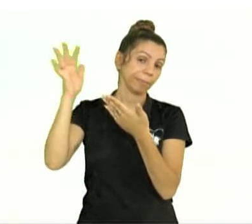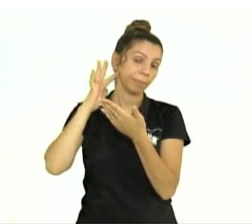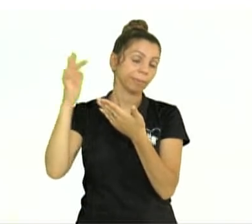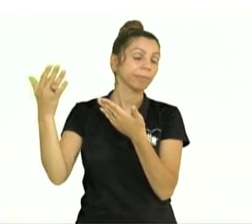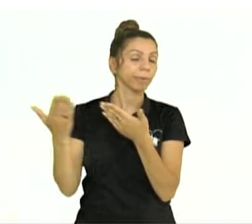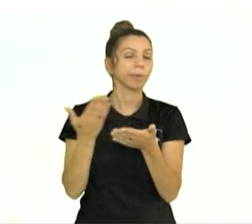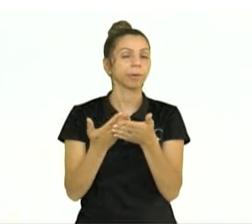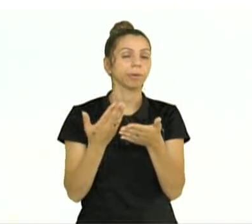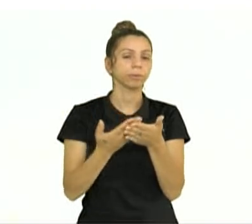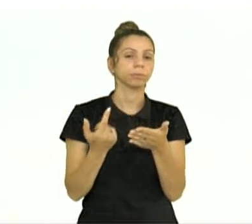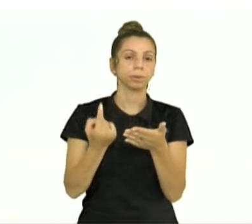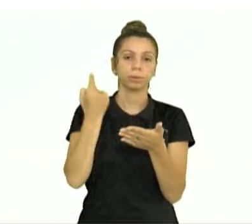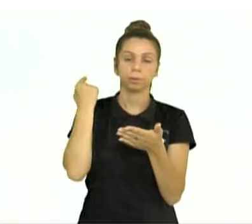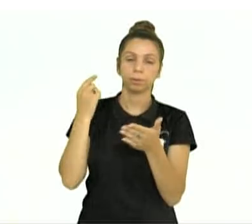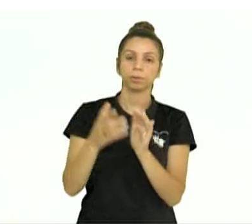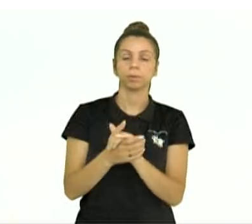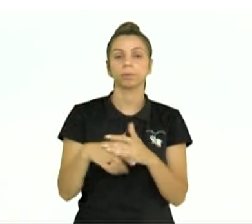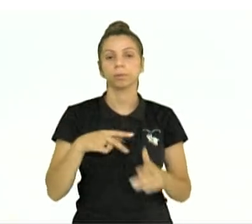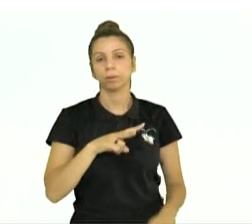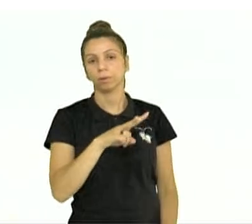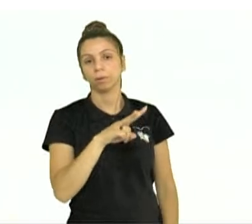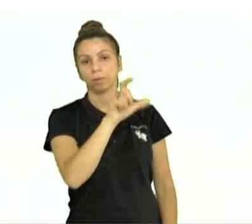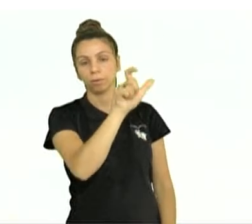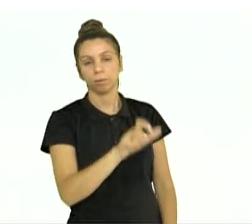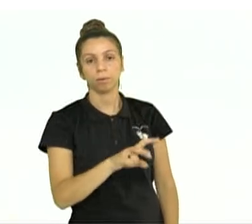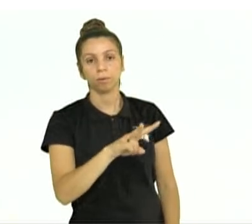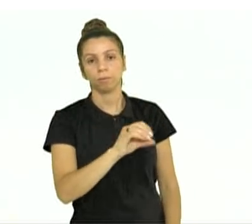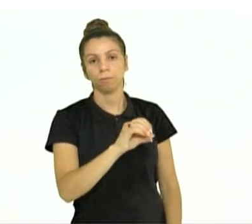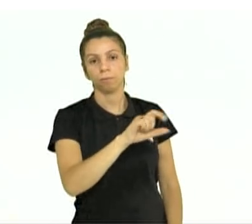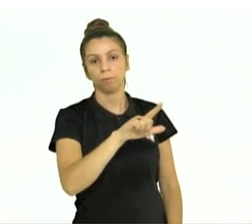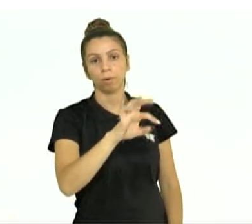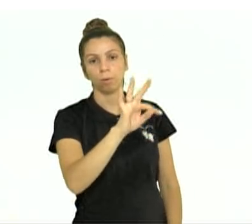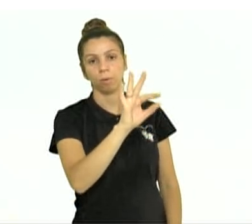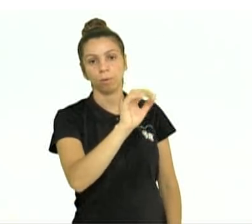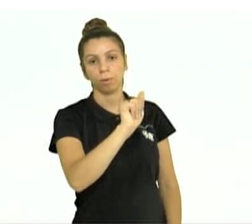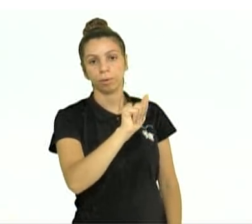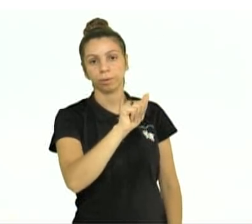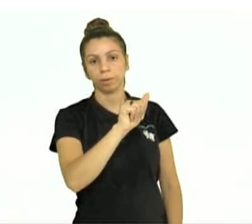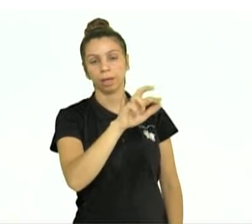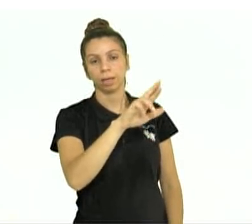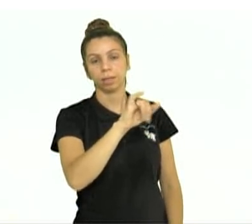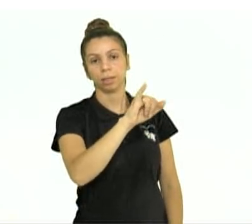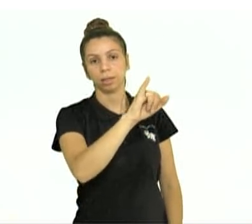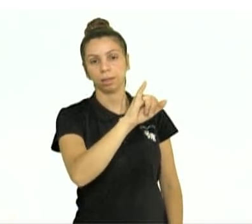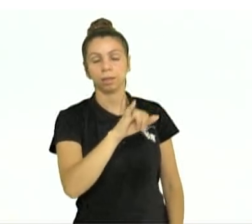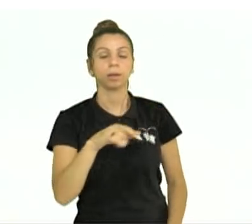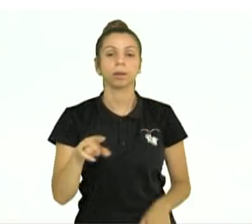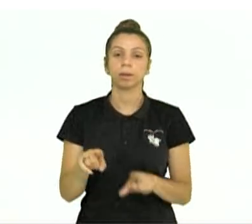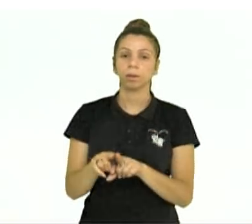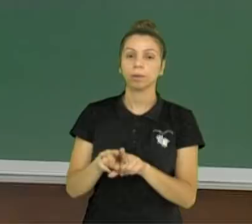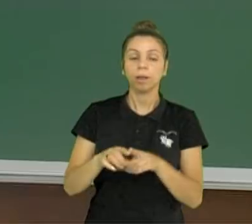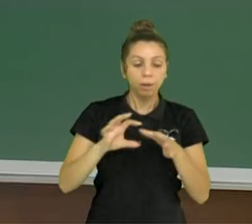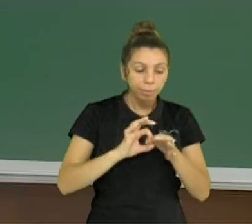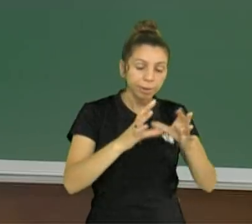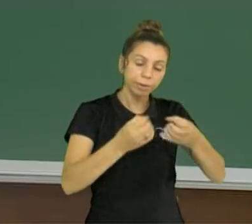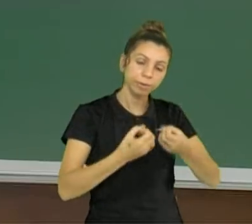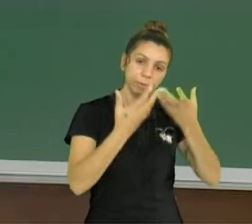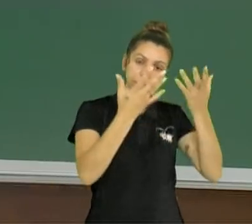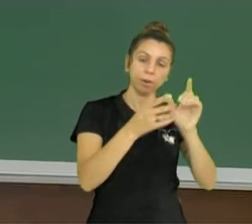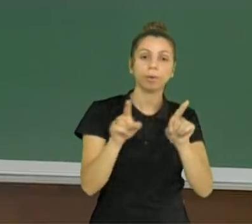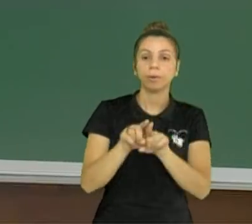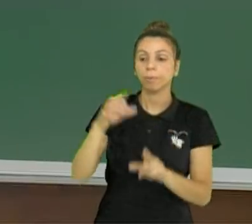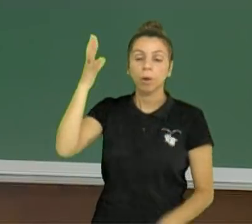aulas passadas, né? Tinha o Voltaire, que defendia a liberdade de expressão, o Rousseau, o Voltaire também, né?